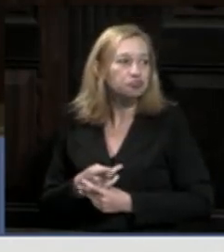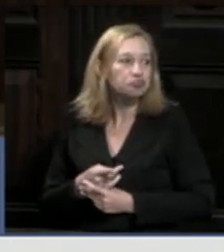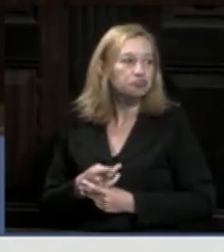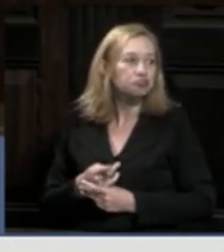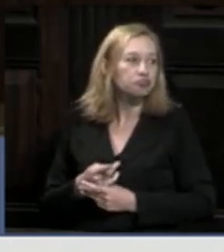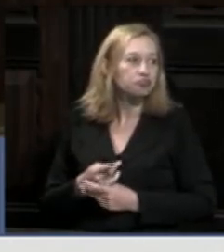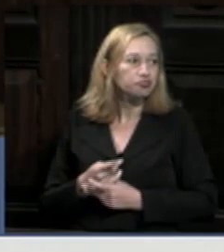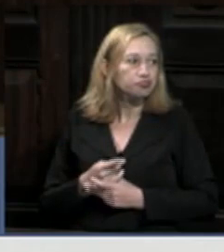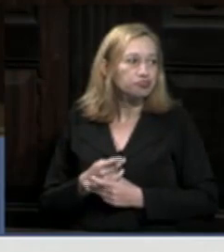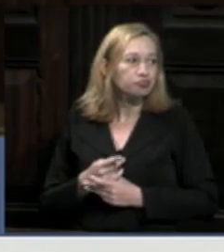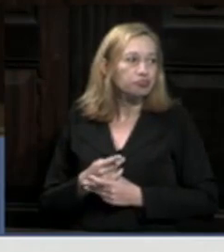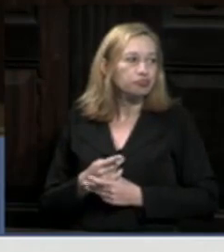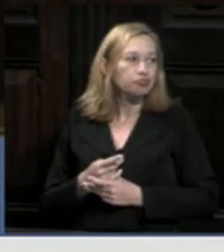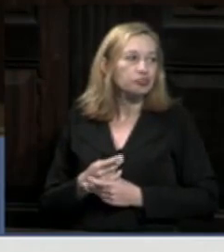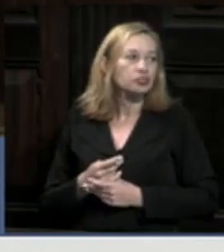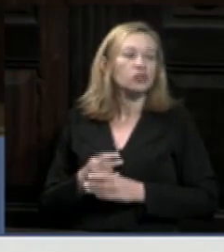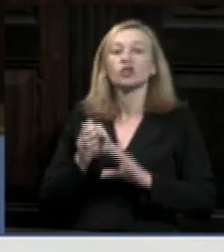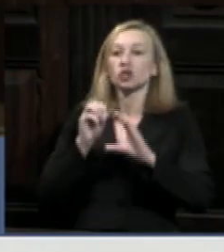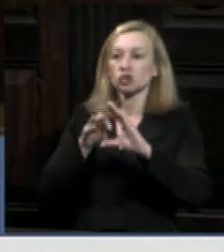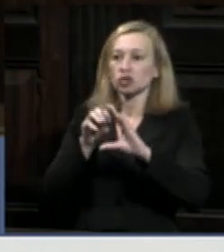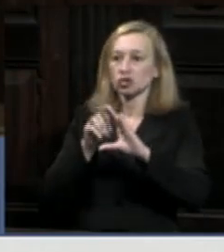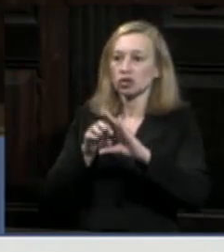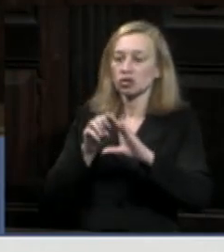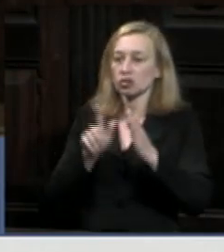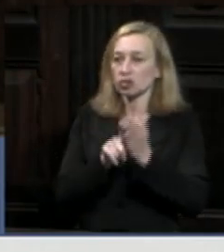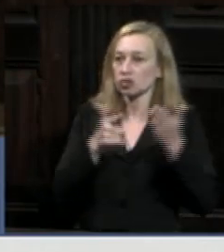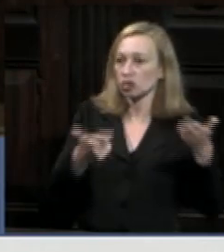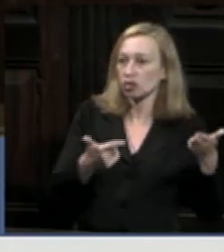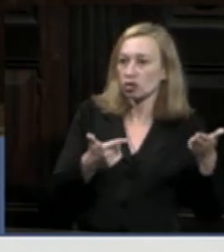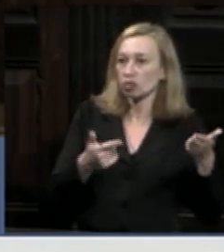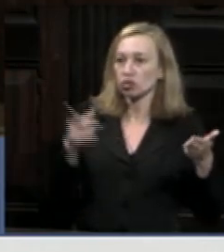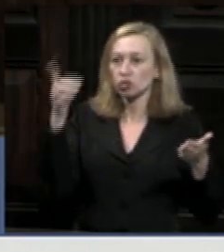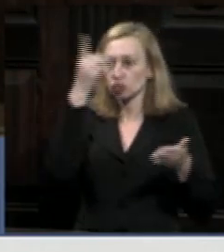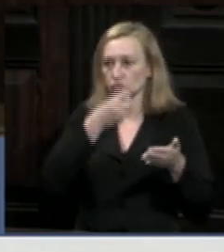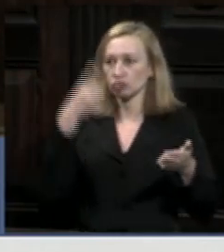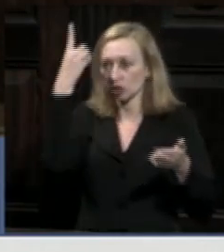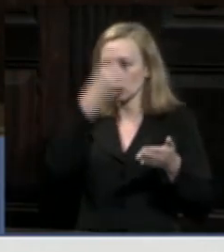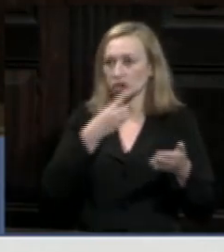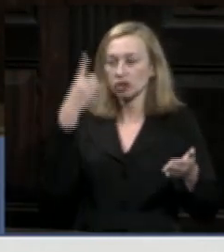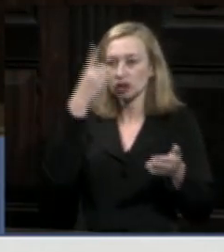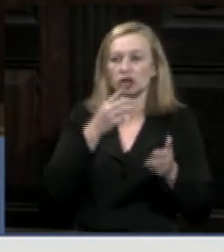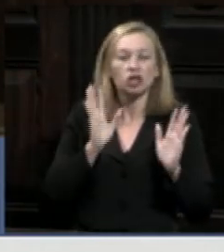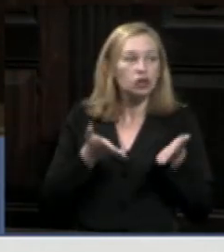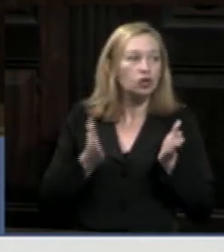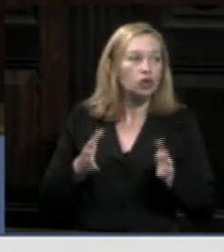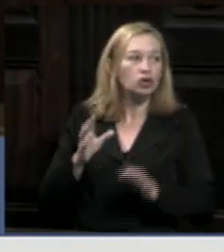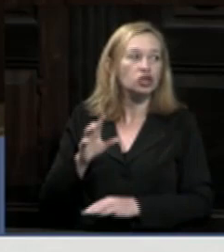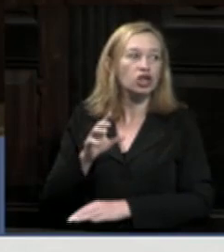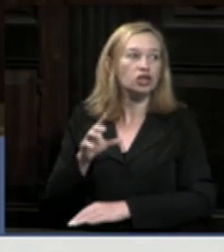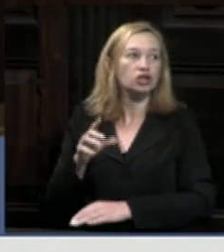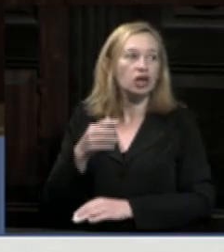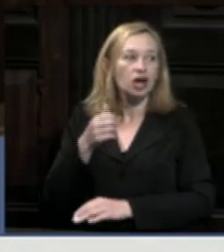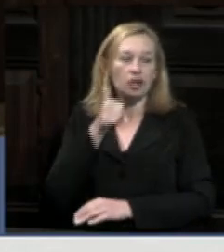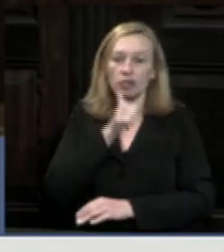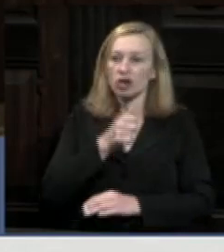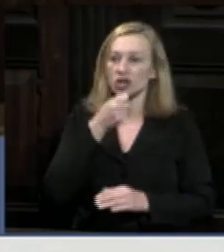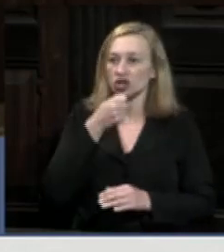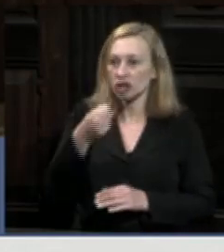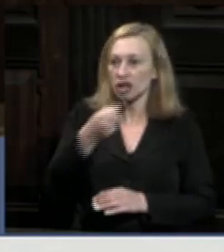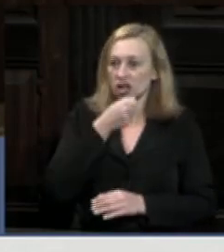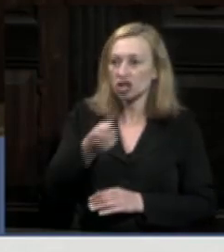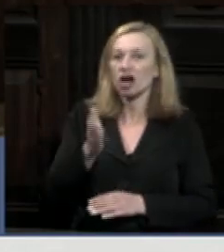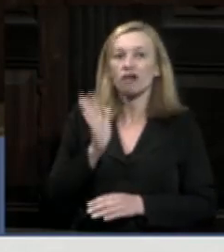em uma matéria do jornal o globo de domingo e hoje pela jornalista berenice seara já até mandei é pra